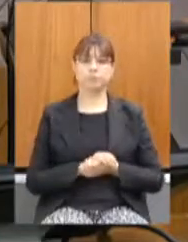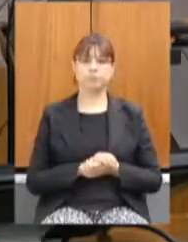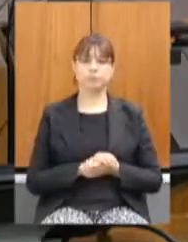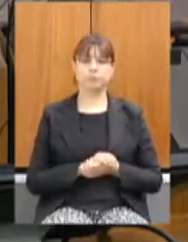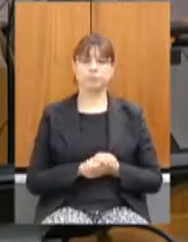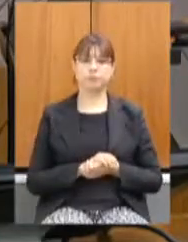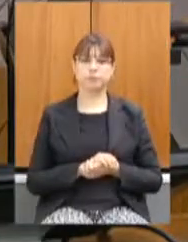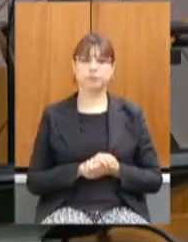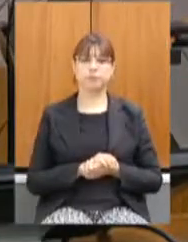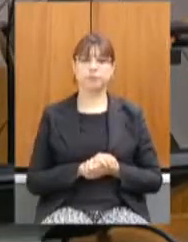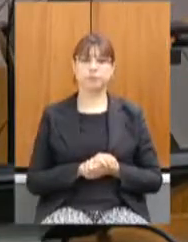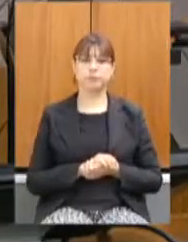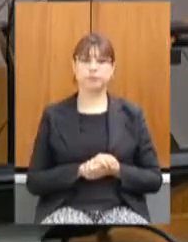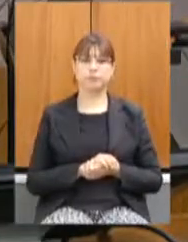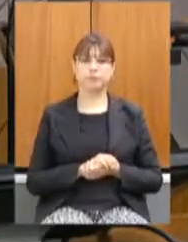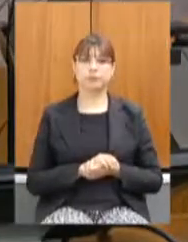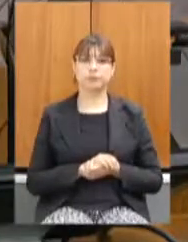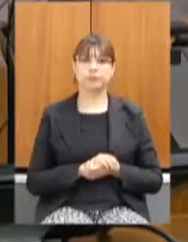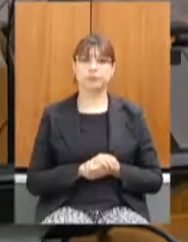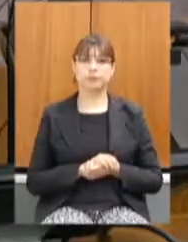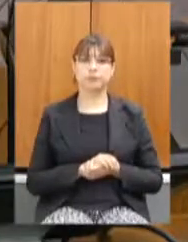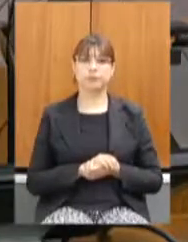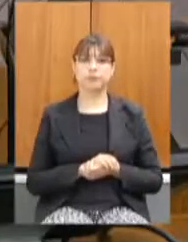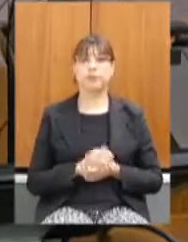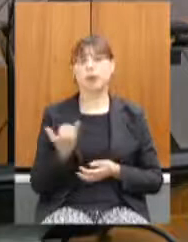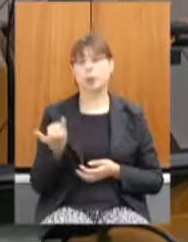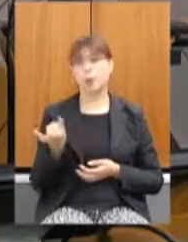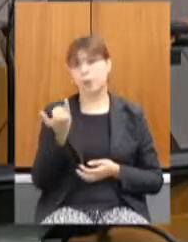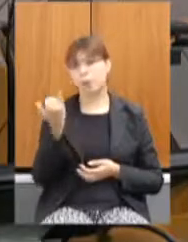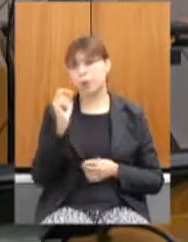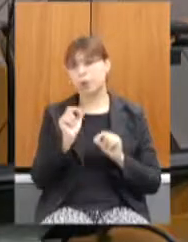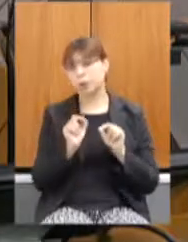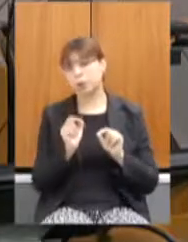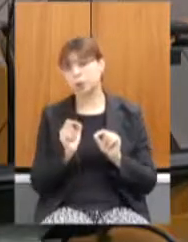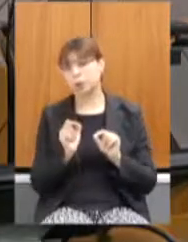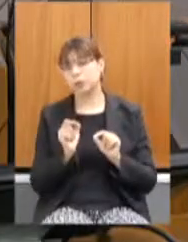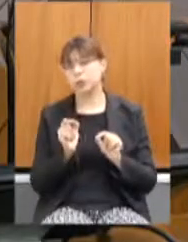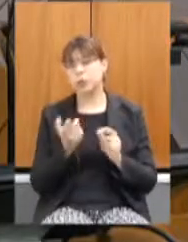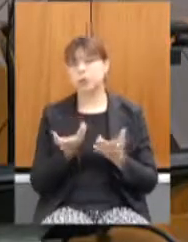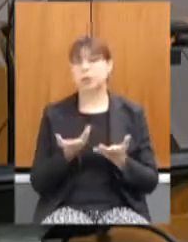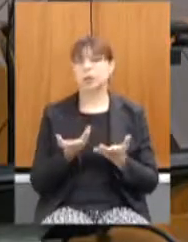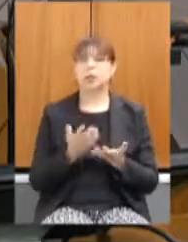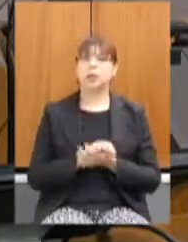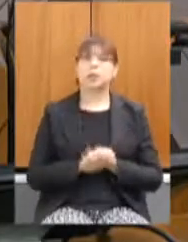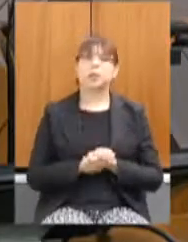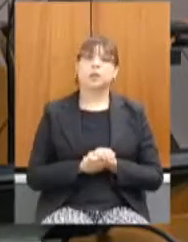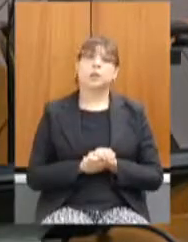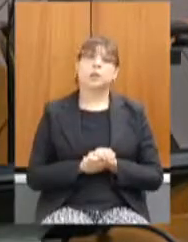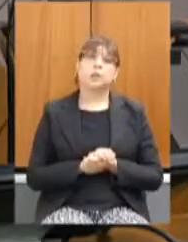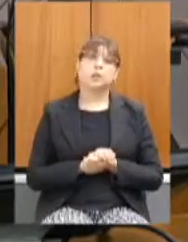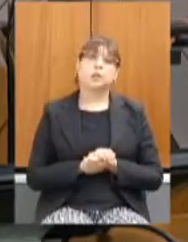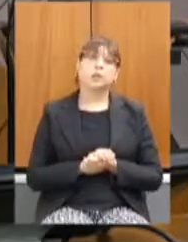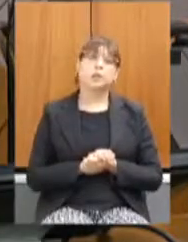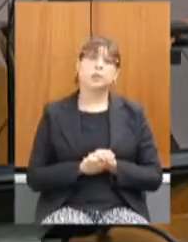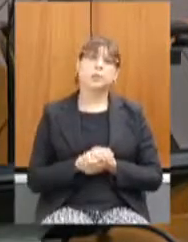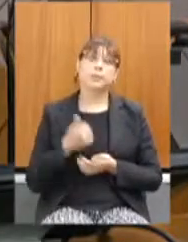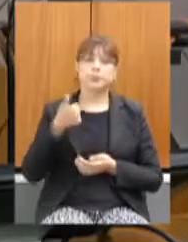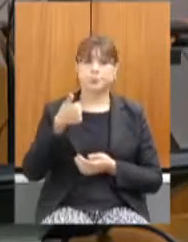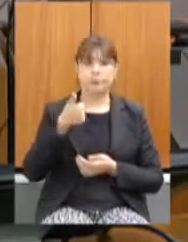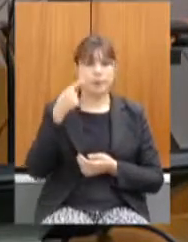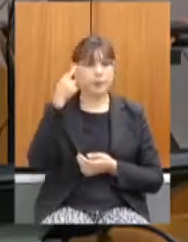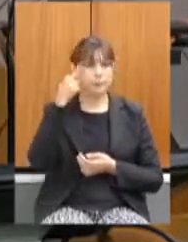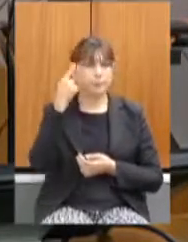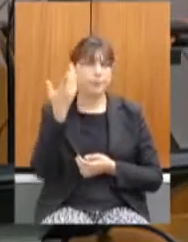um ótimo então acho que é importante nós começamos passando o primeiro que era o